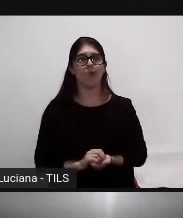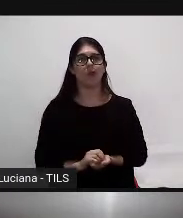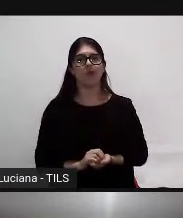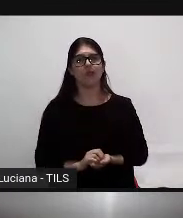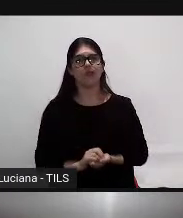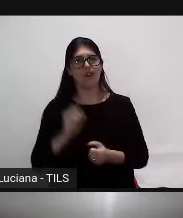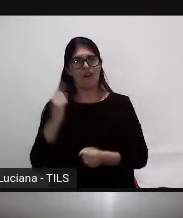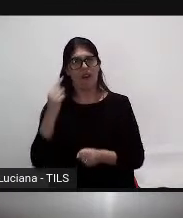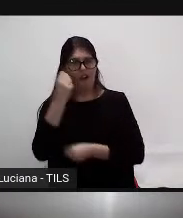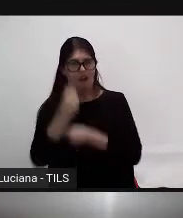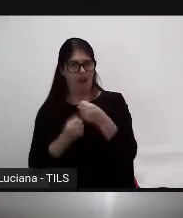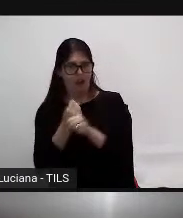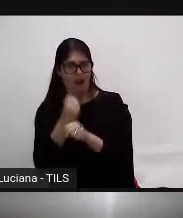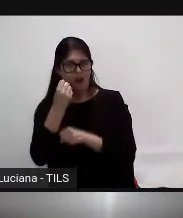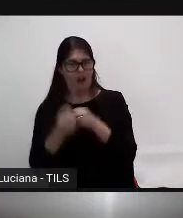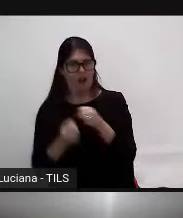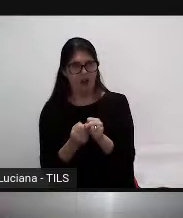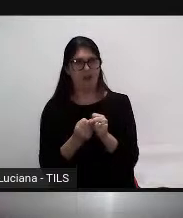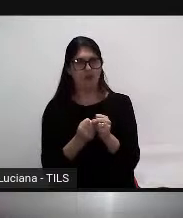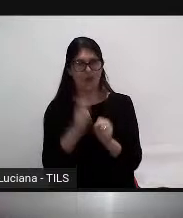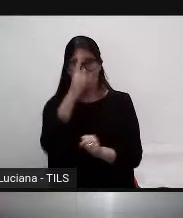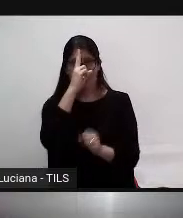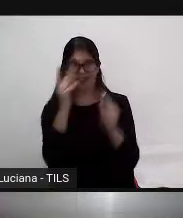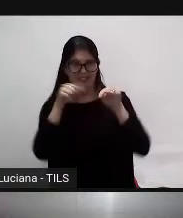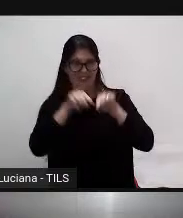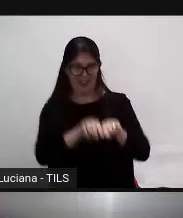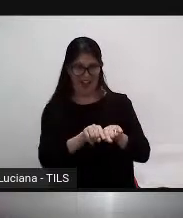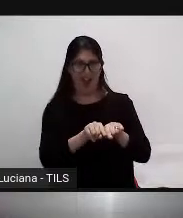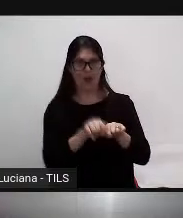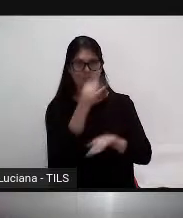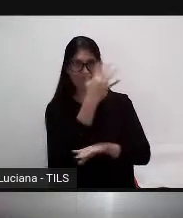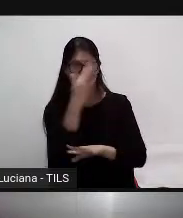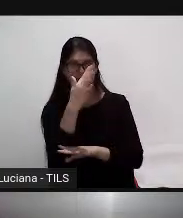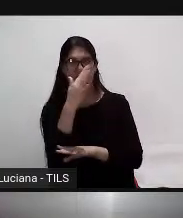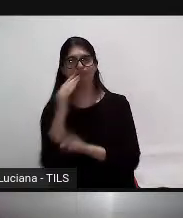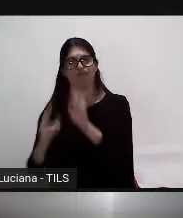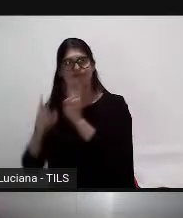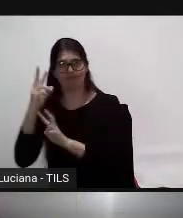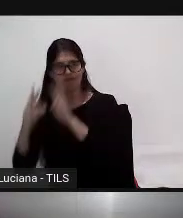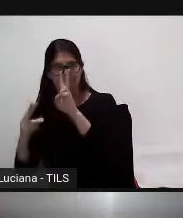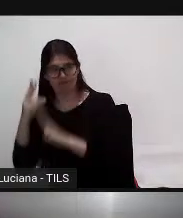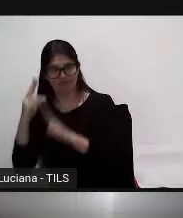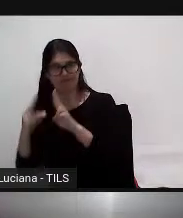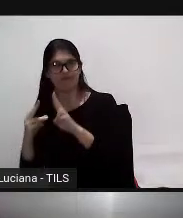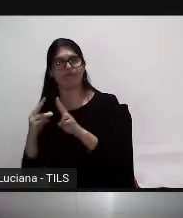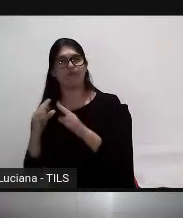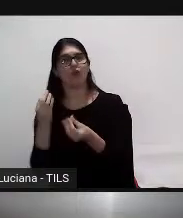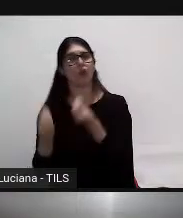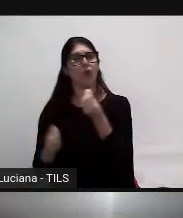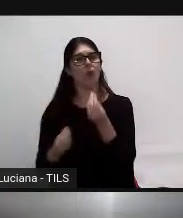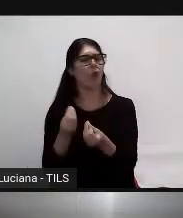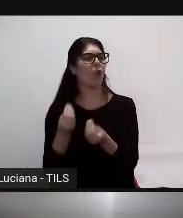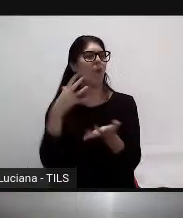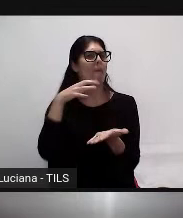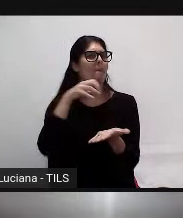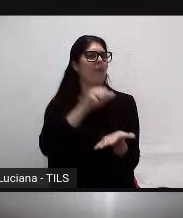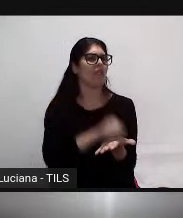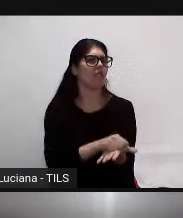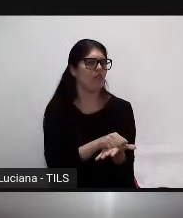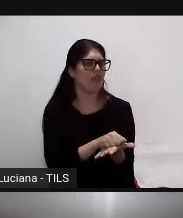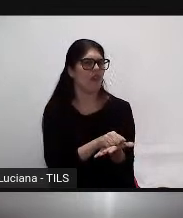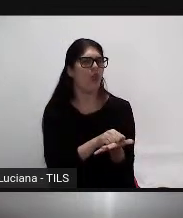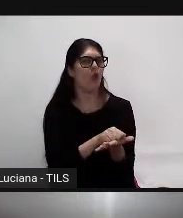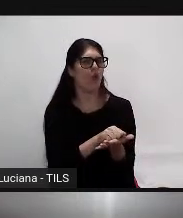anuais, que são Audivide e Meio Ambiente, que são os integrados, foi se importado, porque a matrícula ela é feita